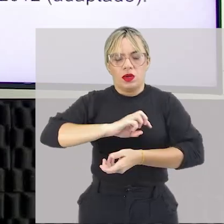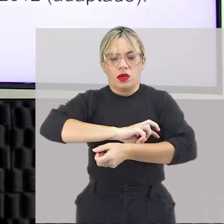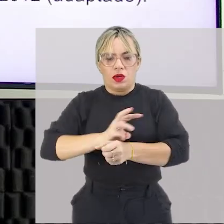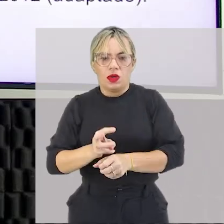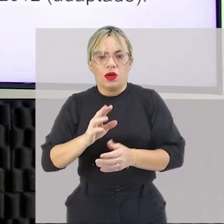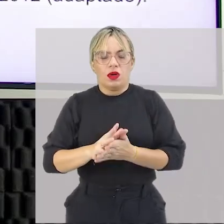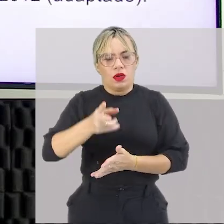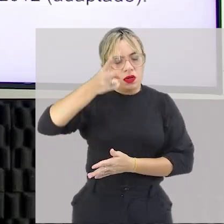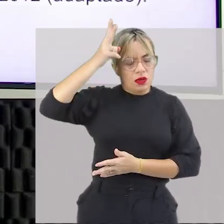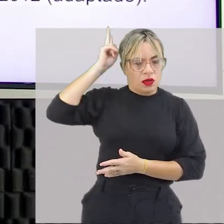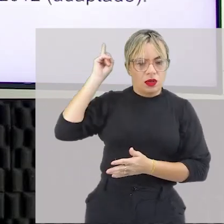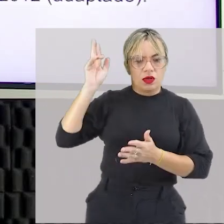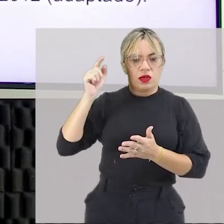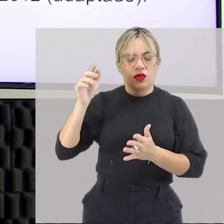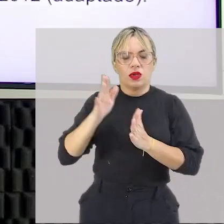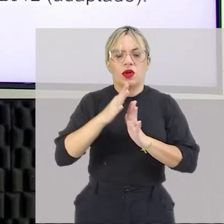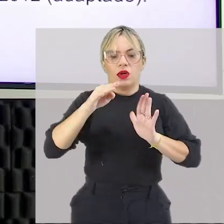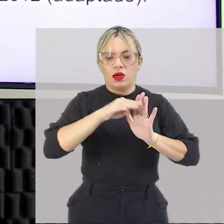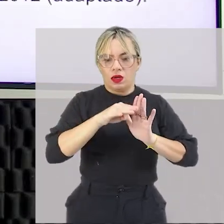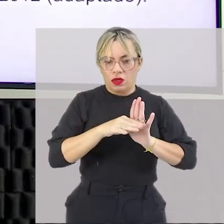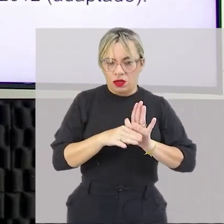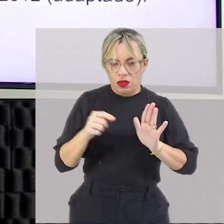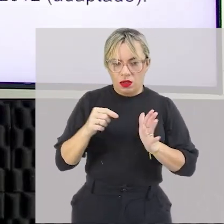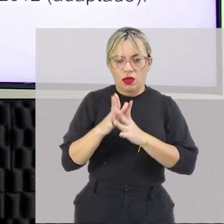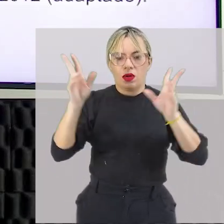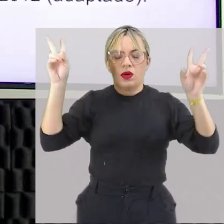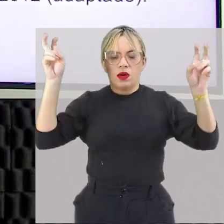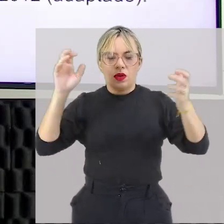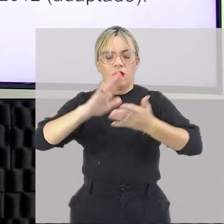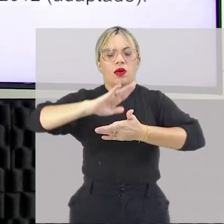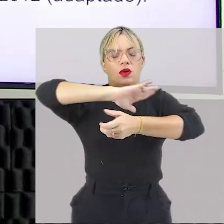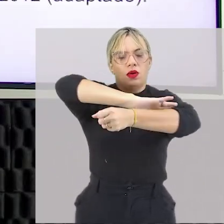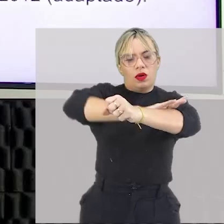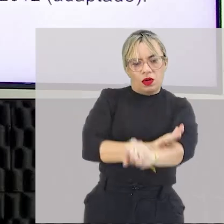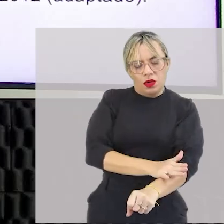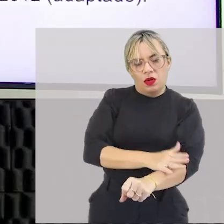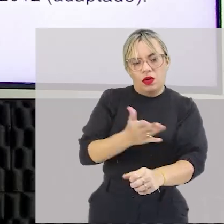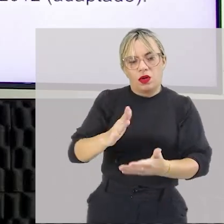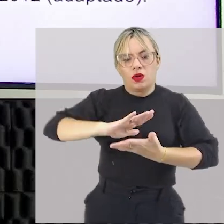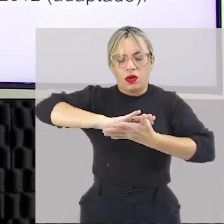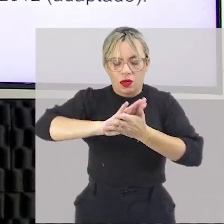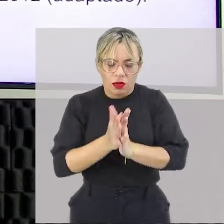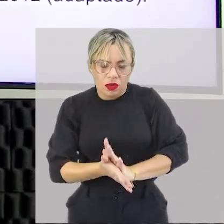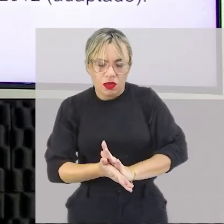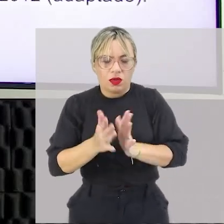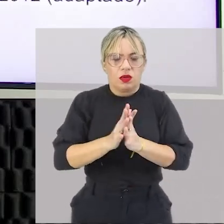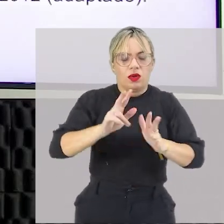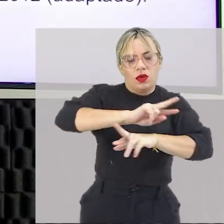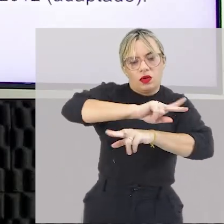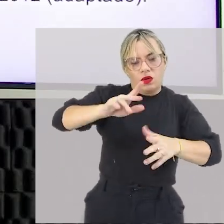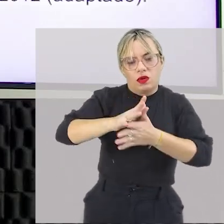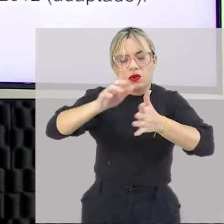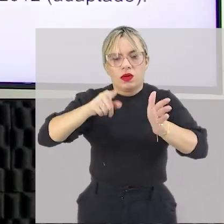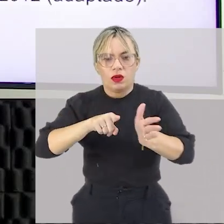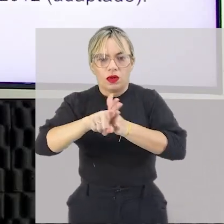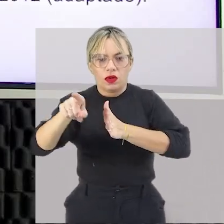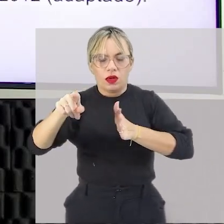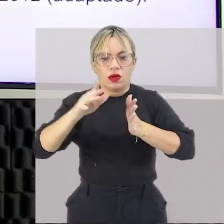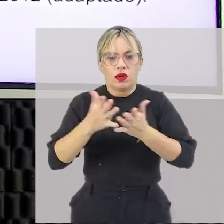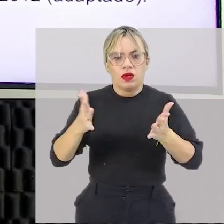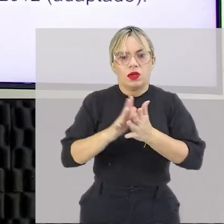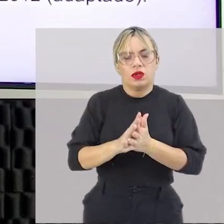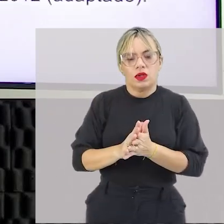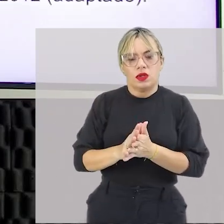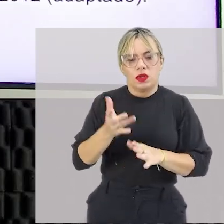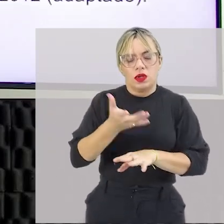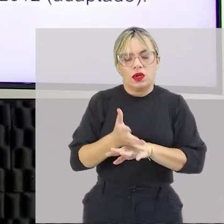país, eles já abordaram em algum momento temas relacionados à questão racial, ao racismo, ao preconceito, e muitas questões também da área de